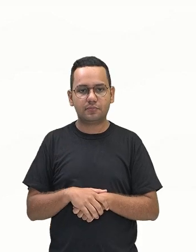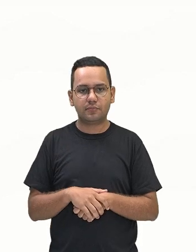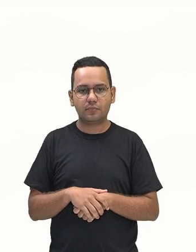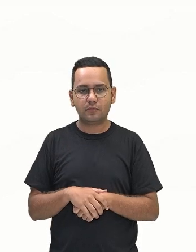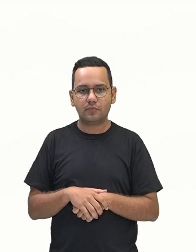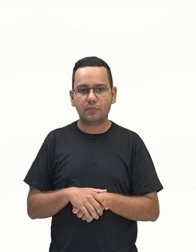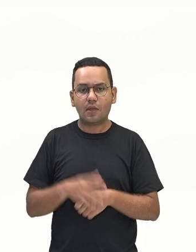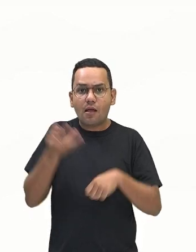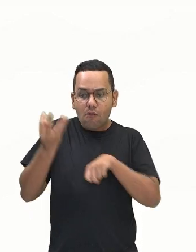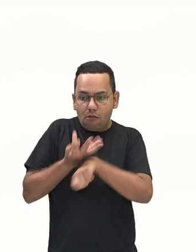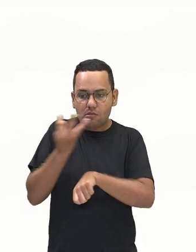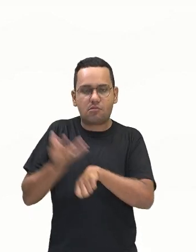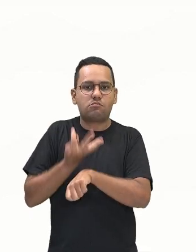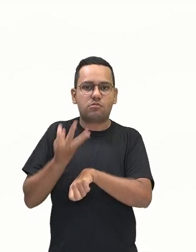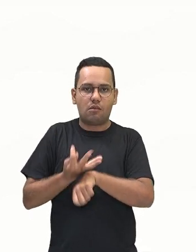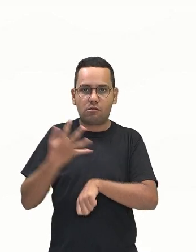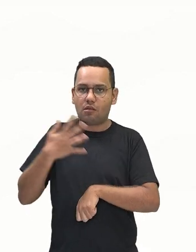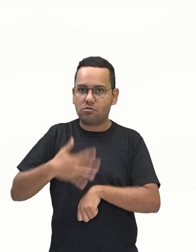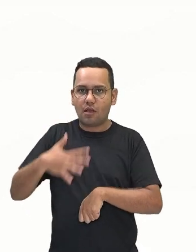resistência bacteriana,